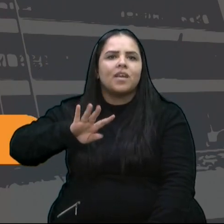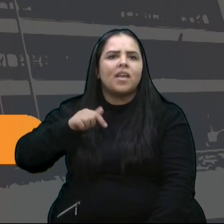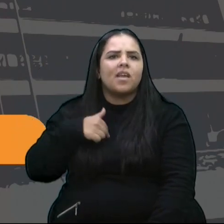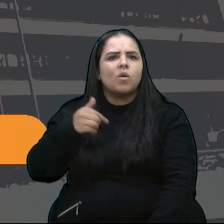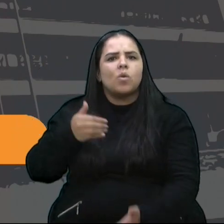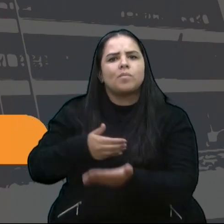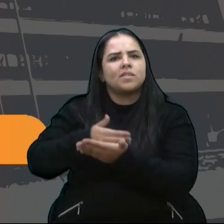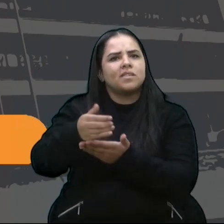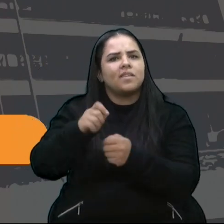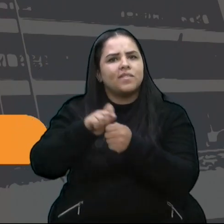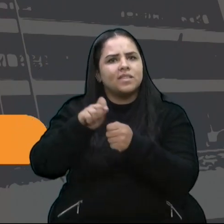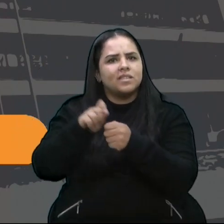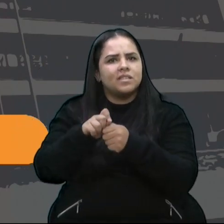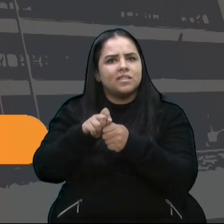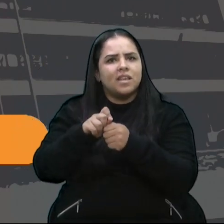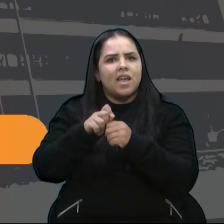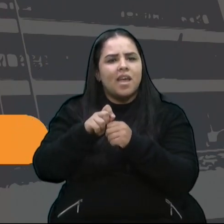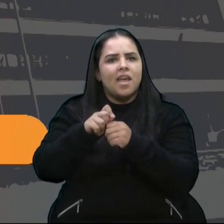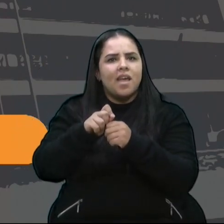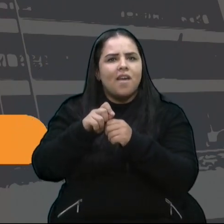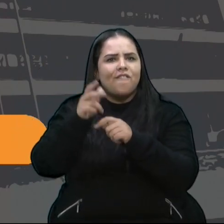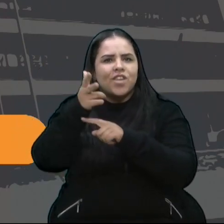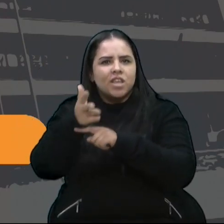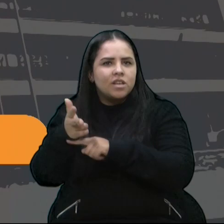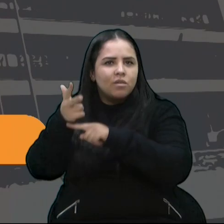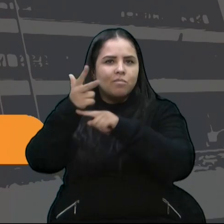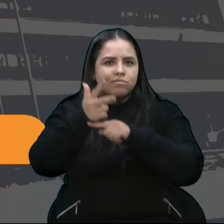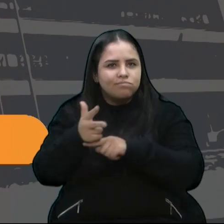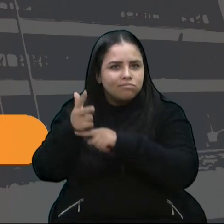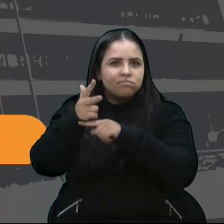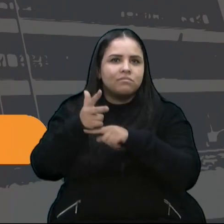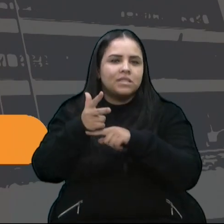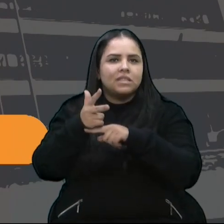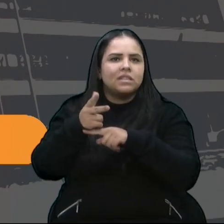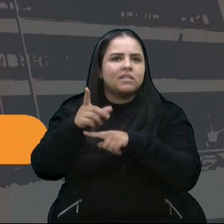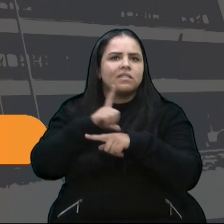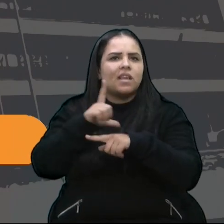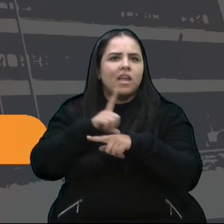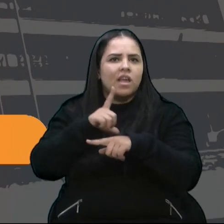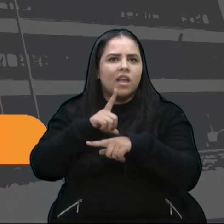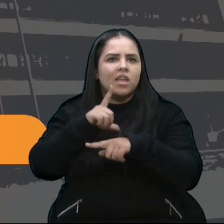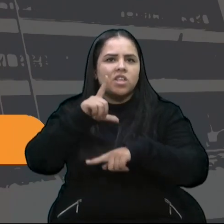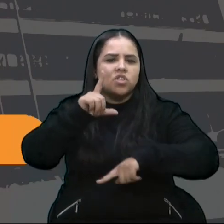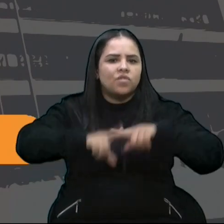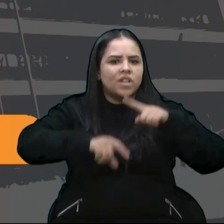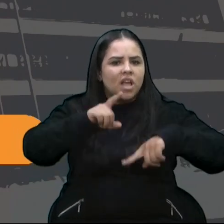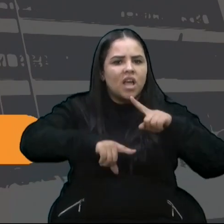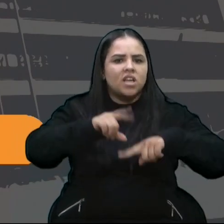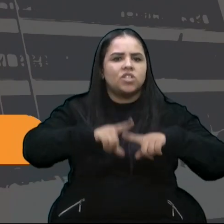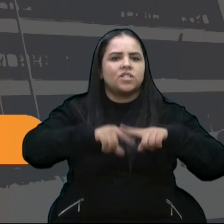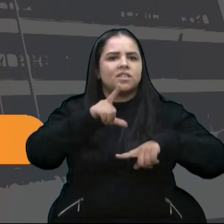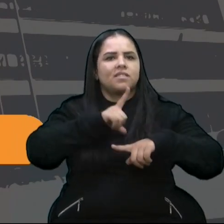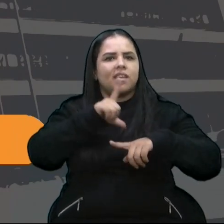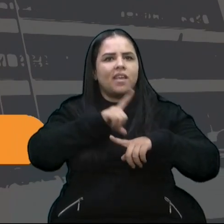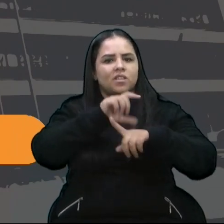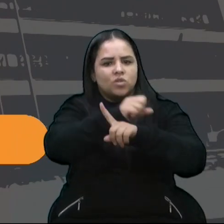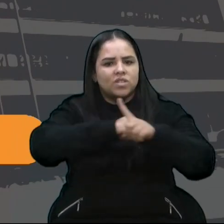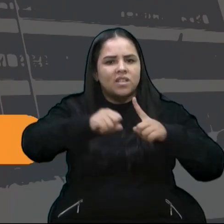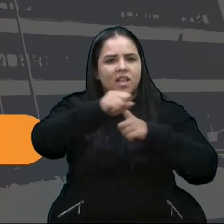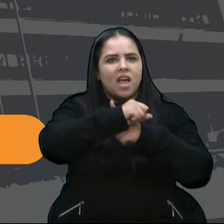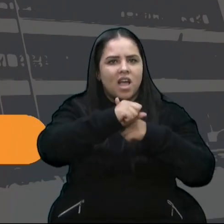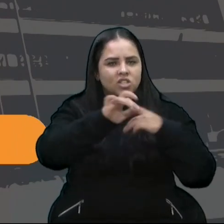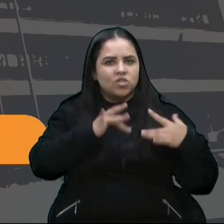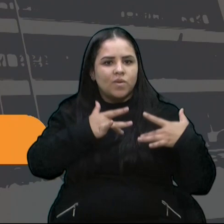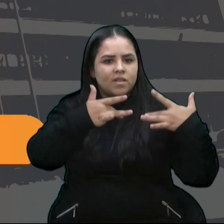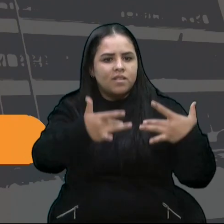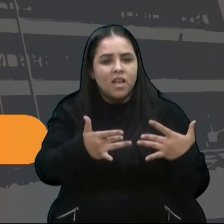fazer vídeos acompanhando ações que estavam acontecendo de solidariedade, né? E de